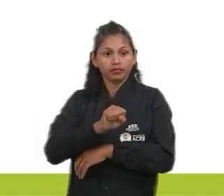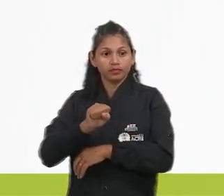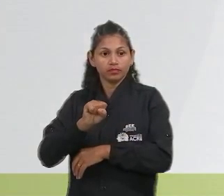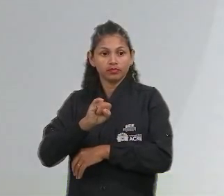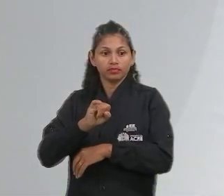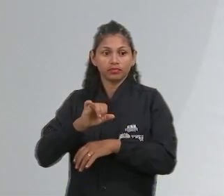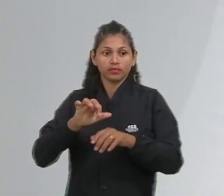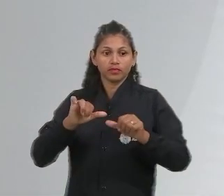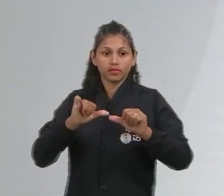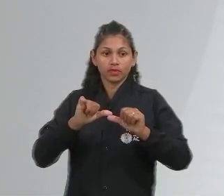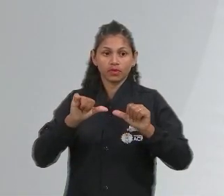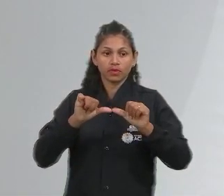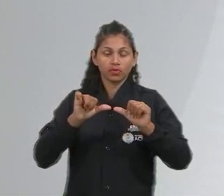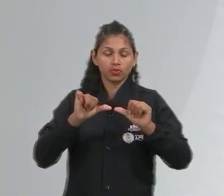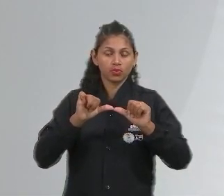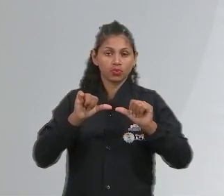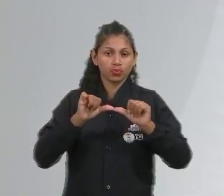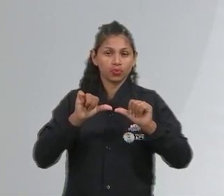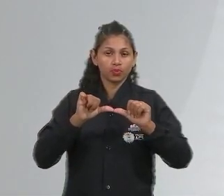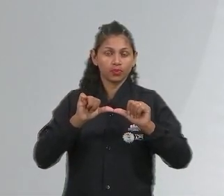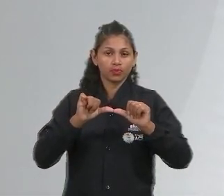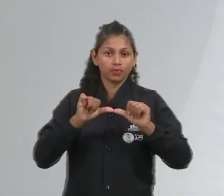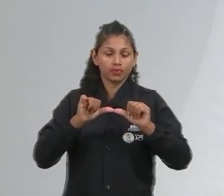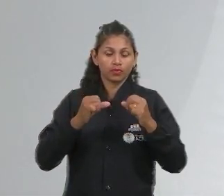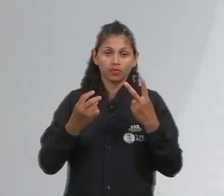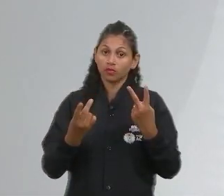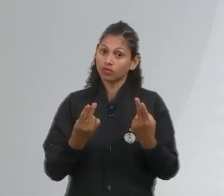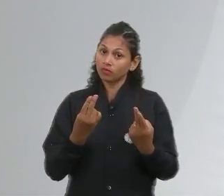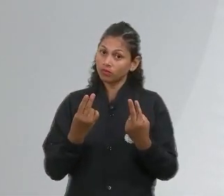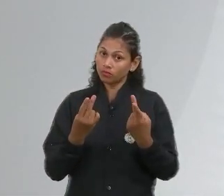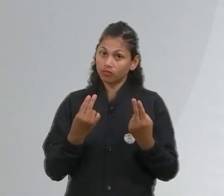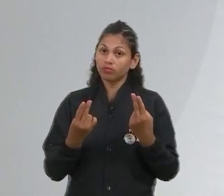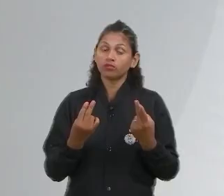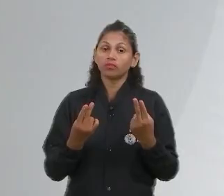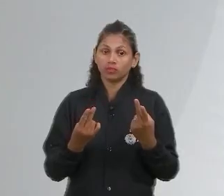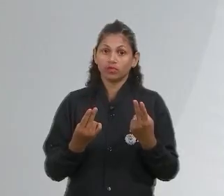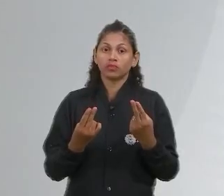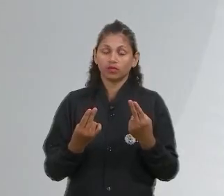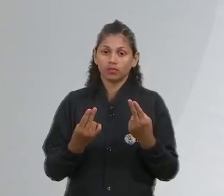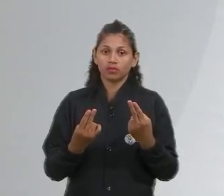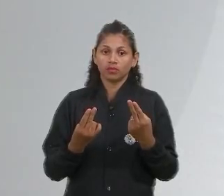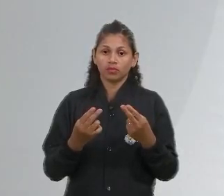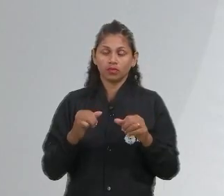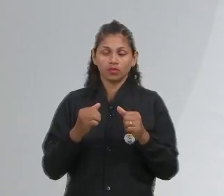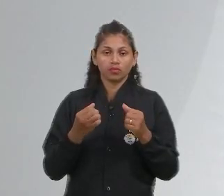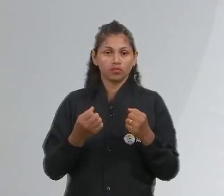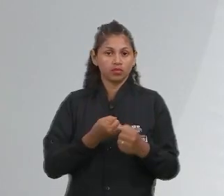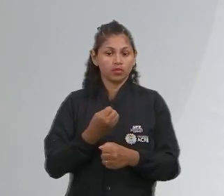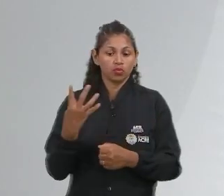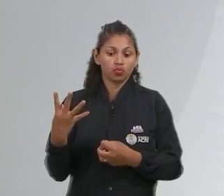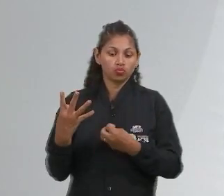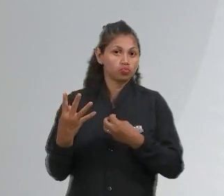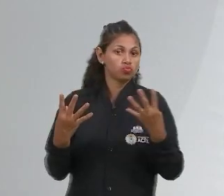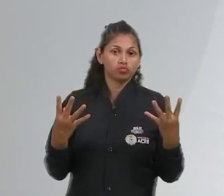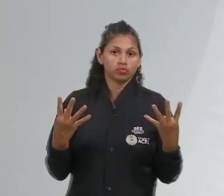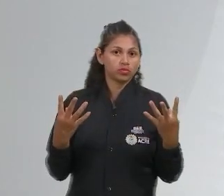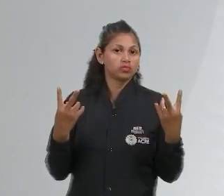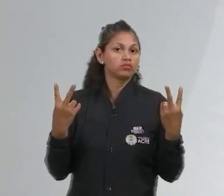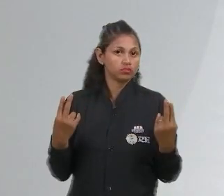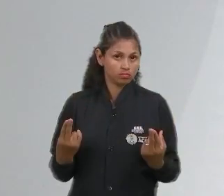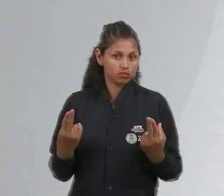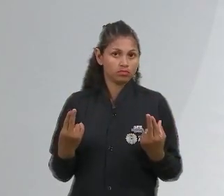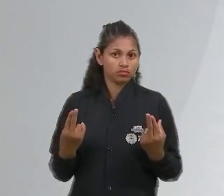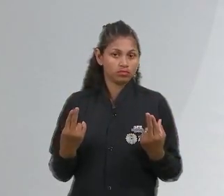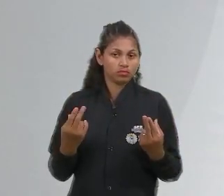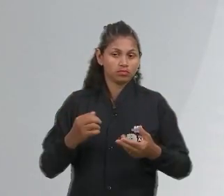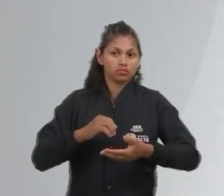quando ambos os dois lados são considerados iguais, tá? Eu tenho a mesma quantidade de carbono, é o mesmo